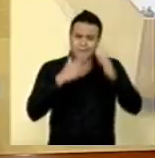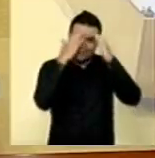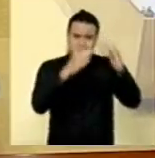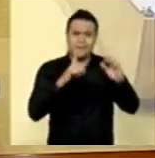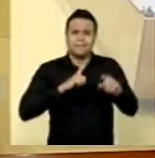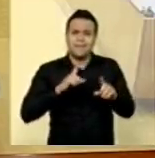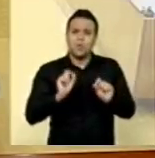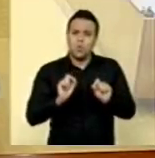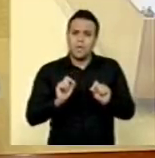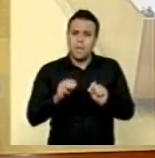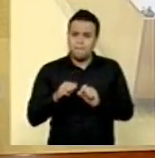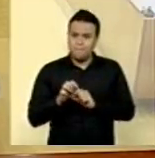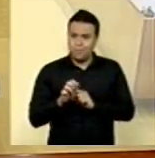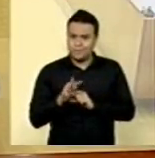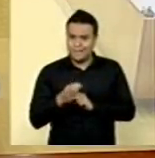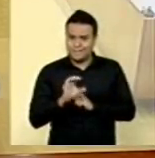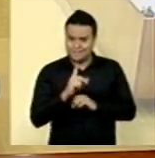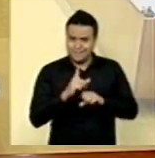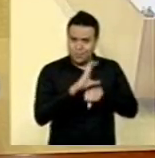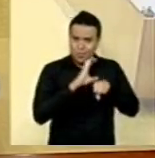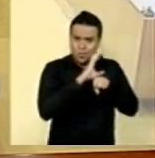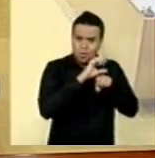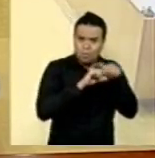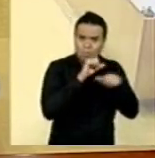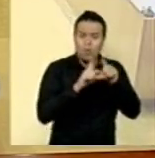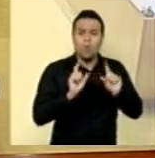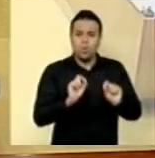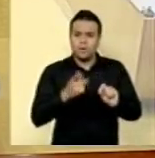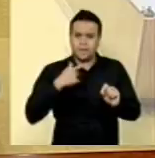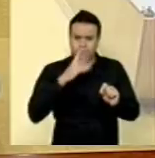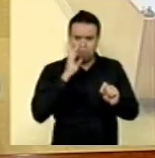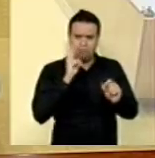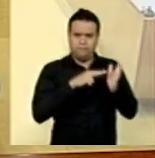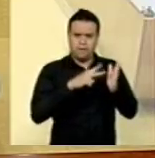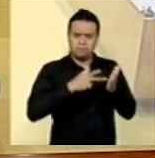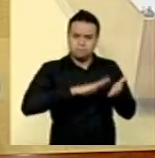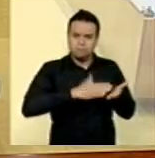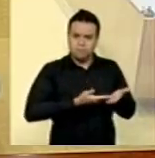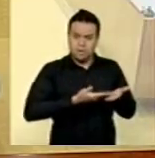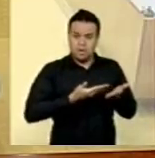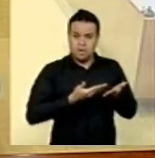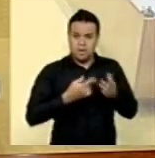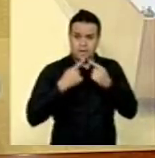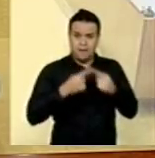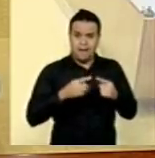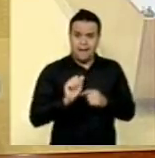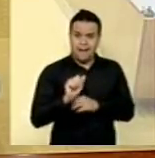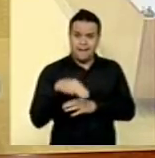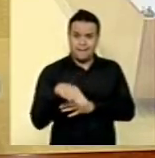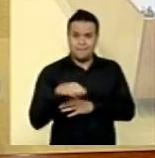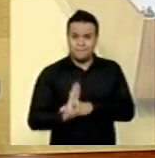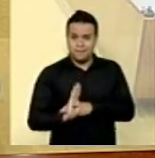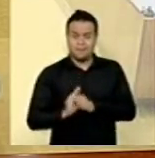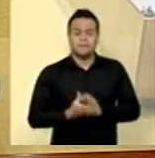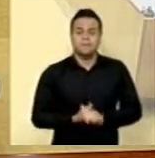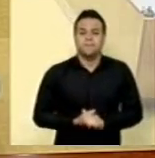da mutação constitucional para conferir a interpretação reclamada pela OMB, tal como se deu recentemente